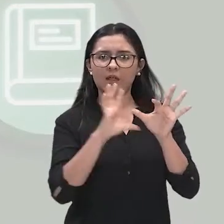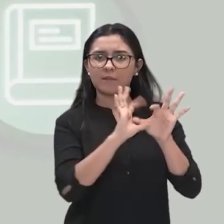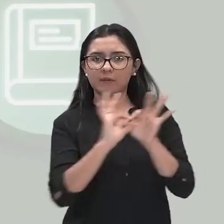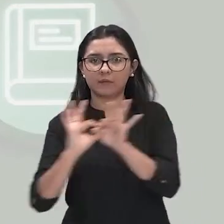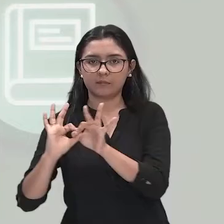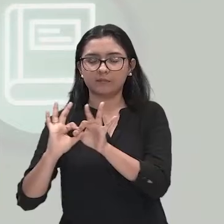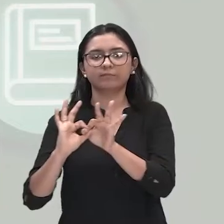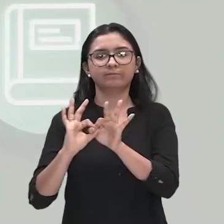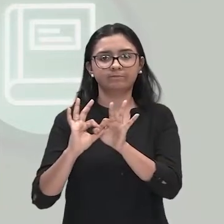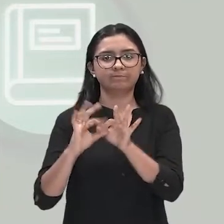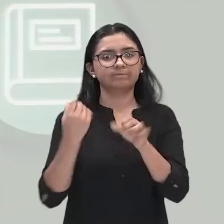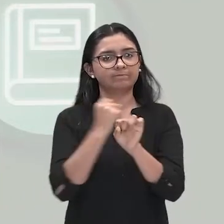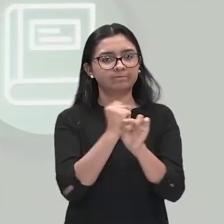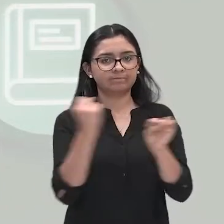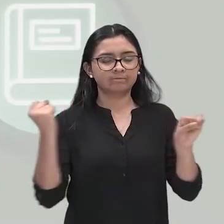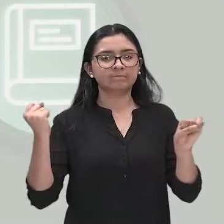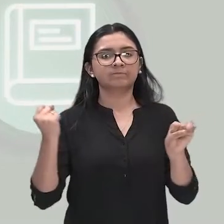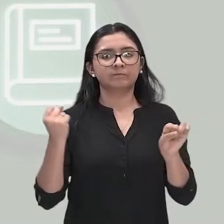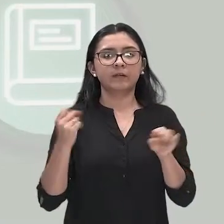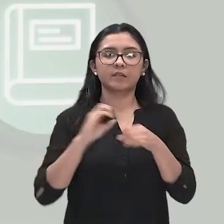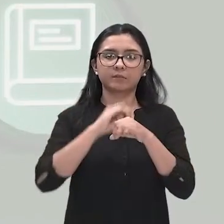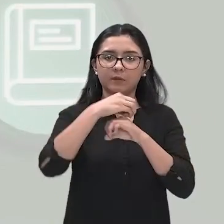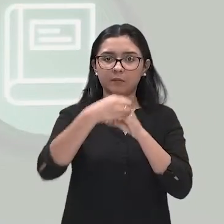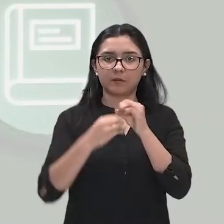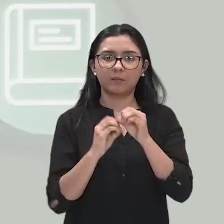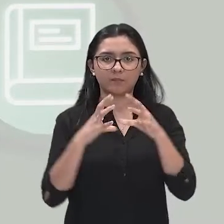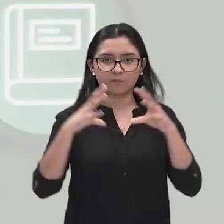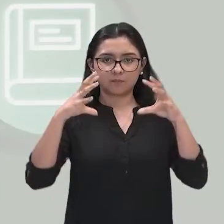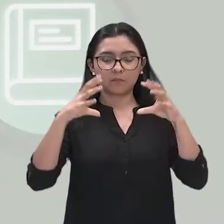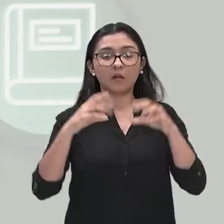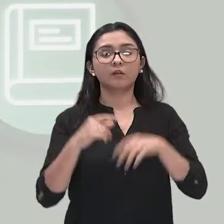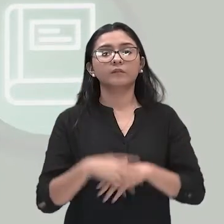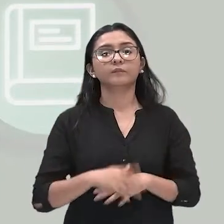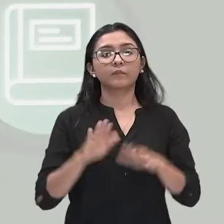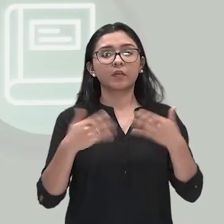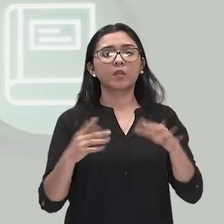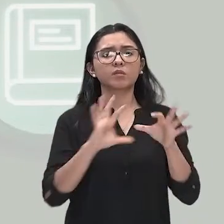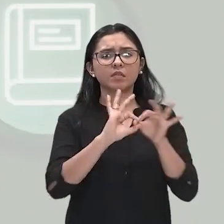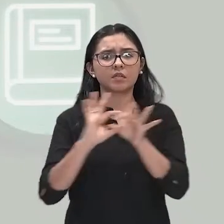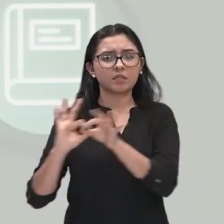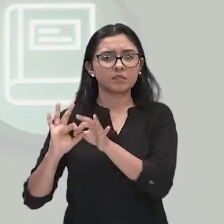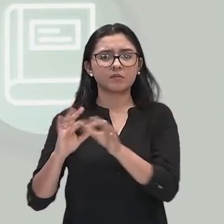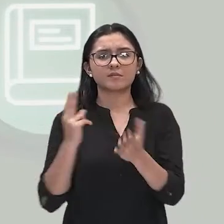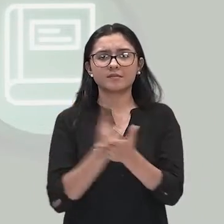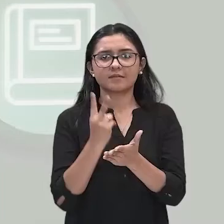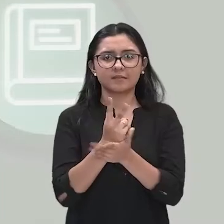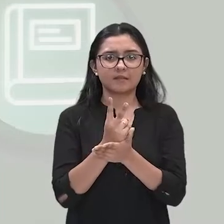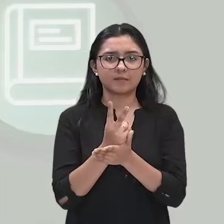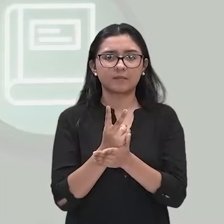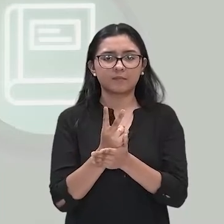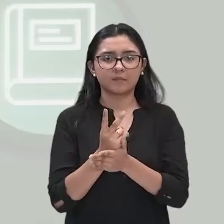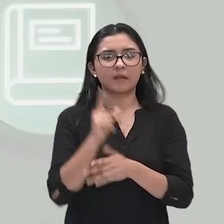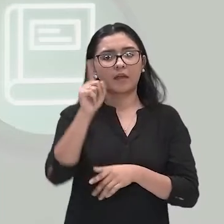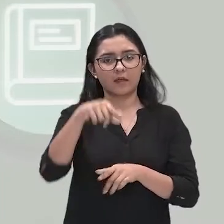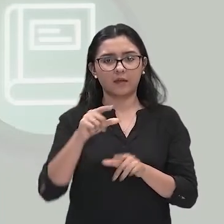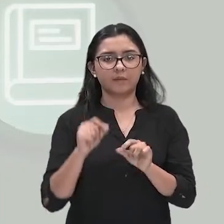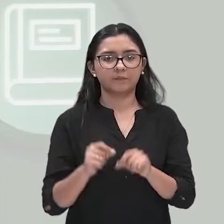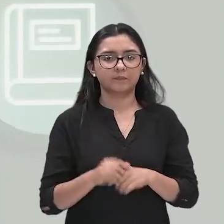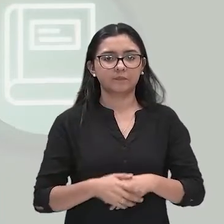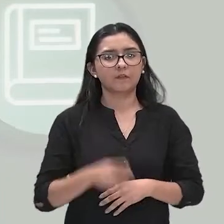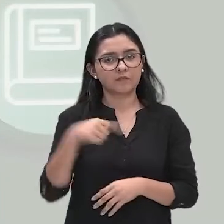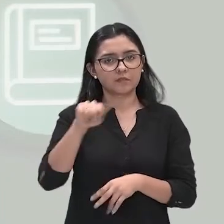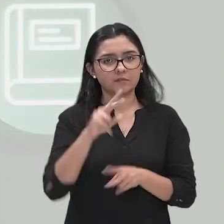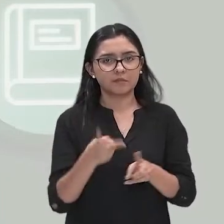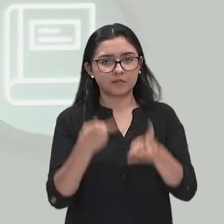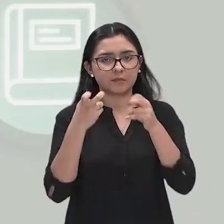grande, né, para essa macromolécula, e essa ligação peptídica, ela sempre se dá da seguinte maneira, da maneira que você viu